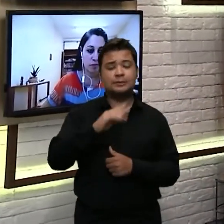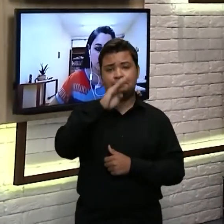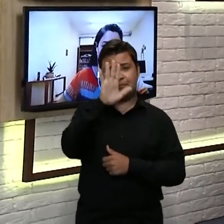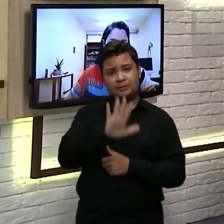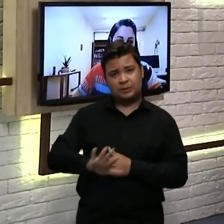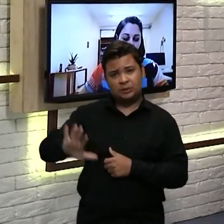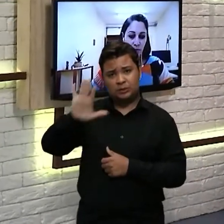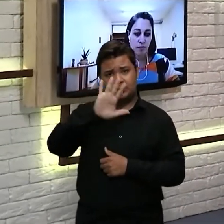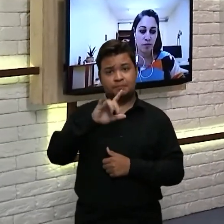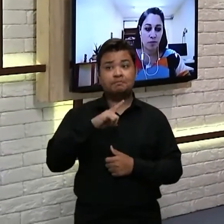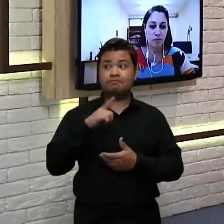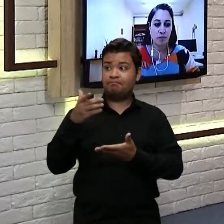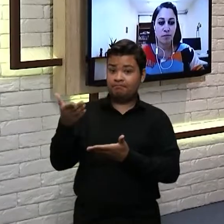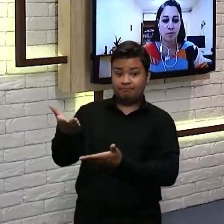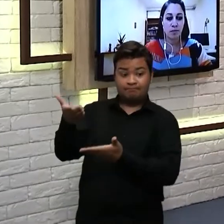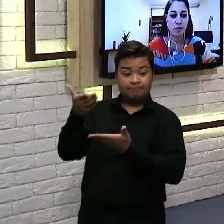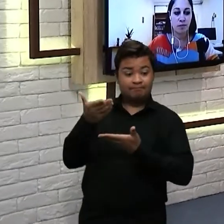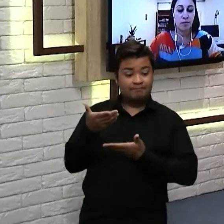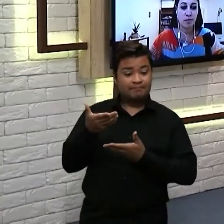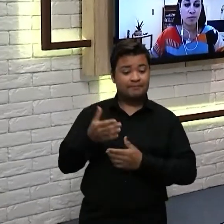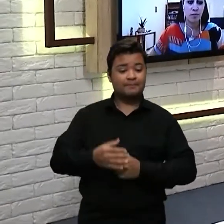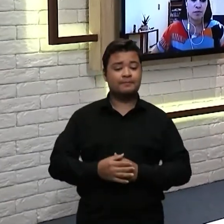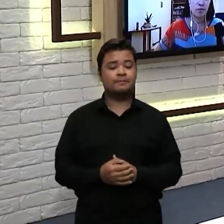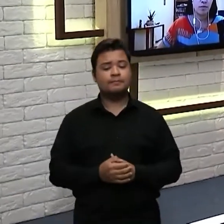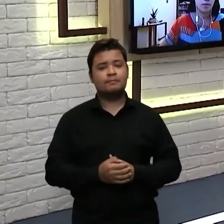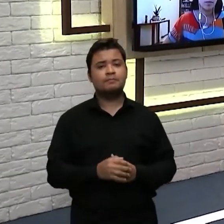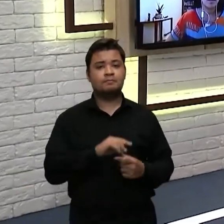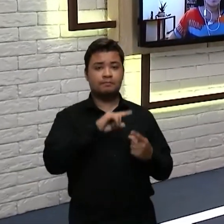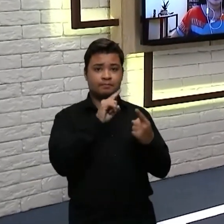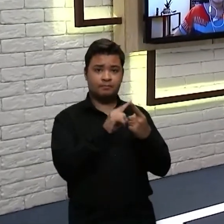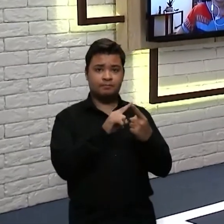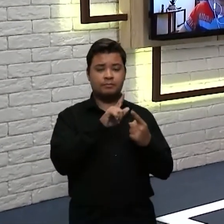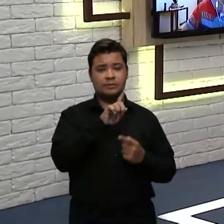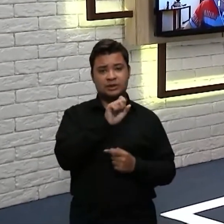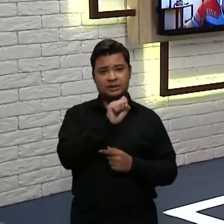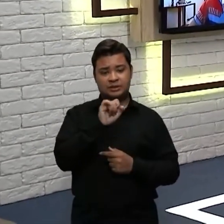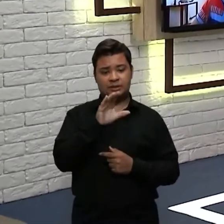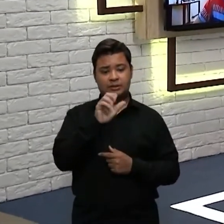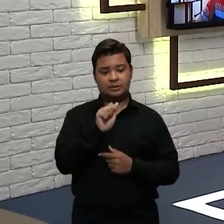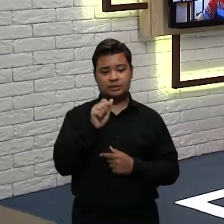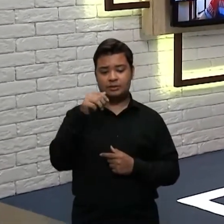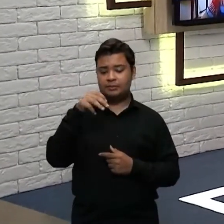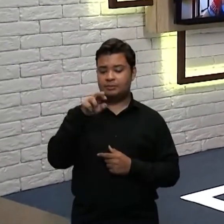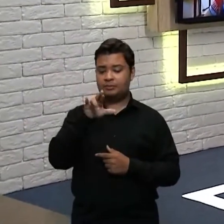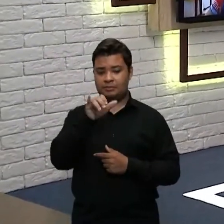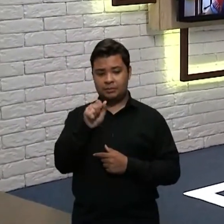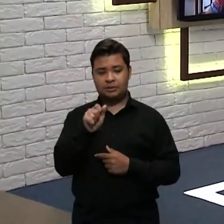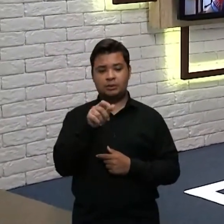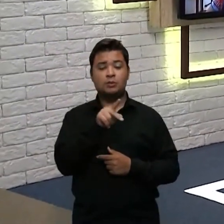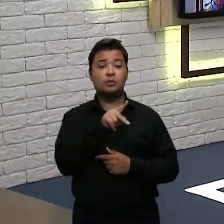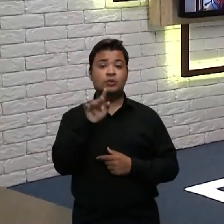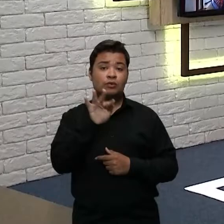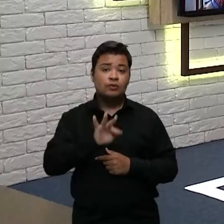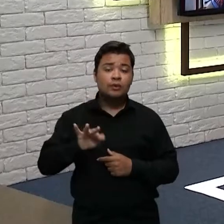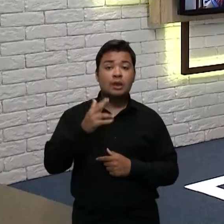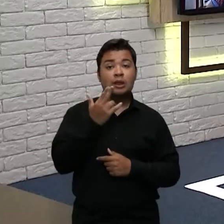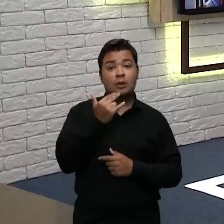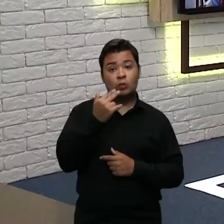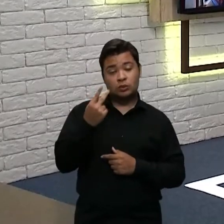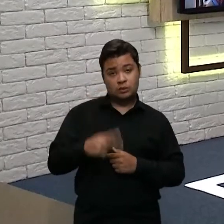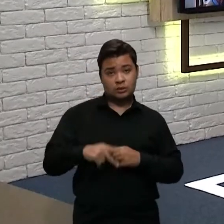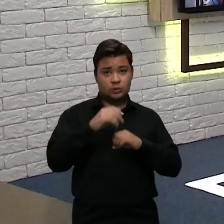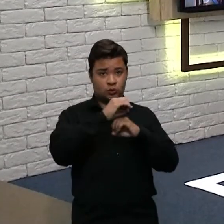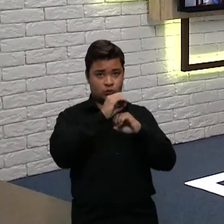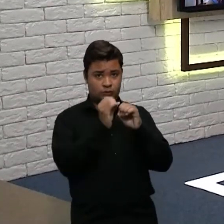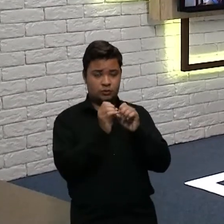às convidadas. A gente recebe Jéssica Mércia, professora da Faculdade de Nutrição da UFG